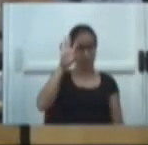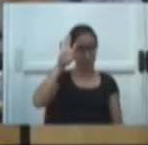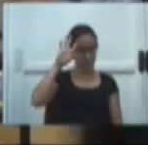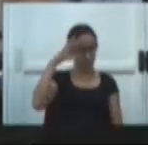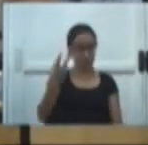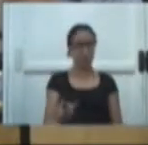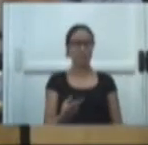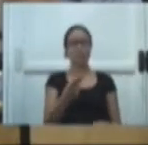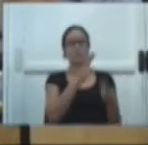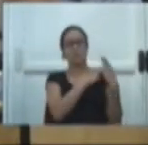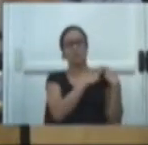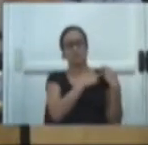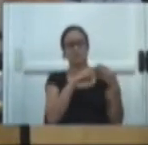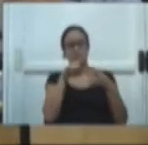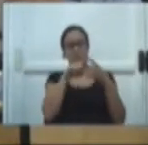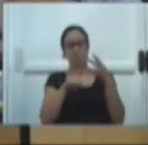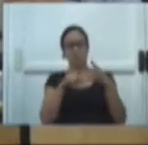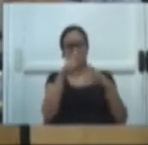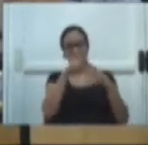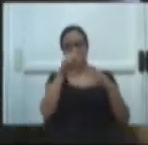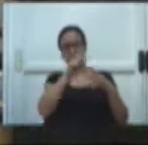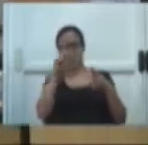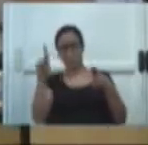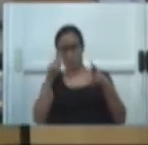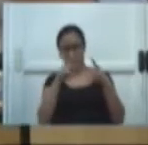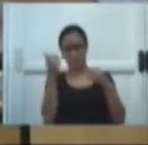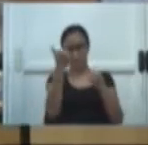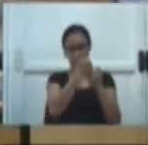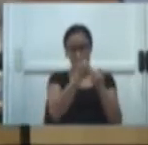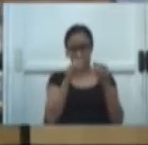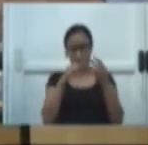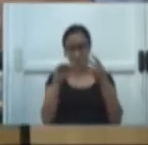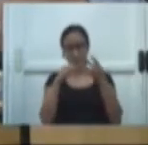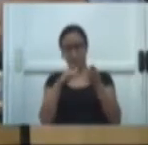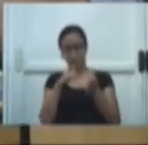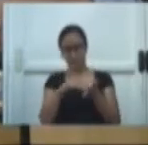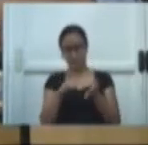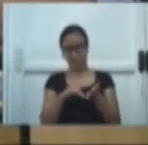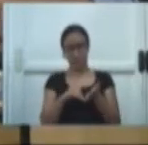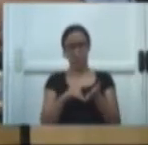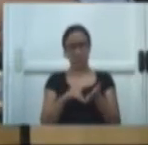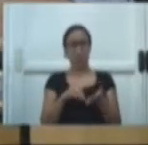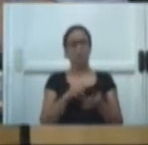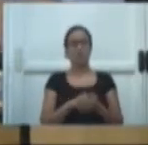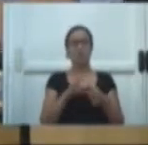autoria da mesa diretora, autoriza a Câmara Municipal de Limeira a conceder Vale Cultura.